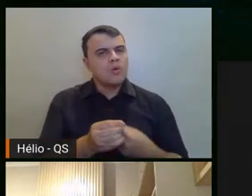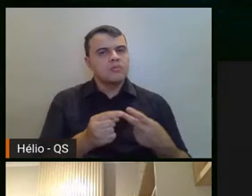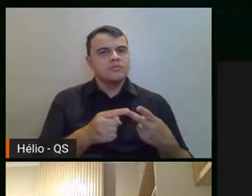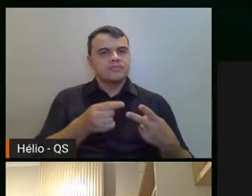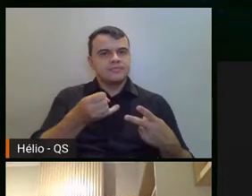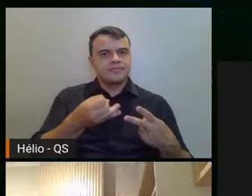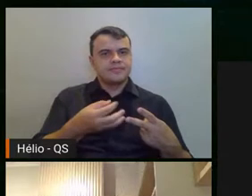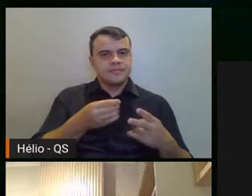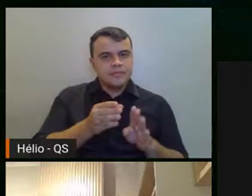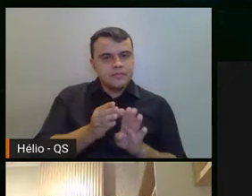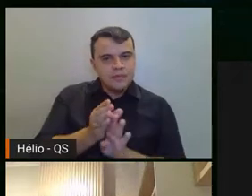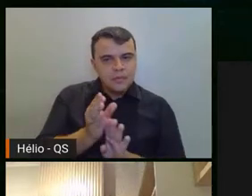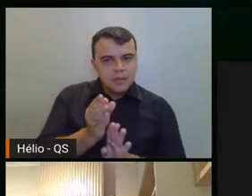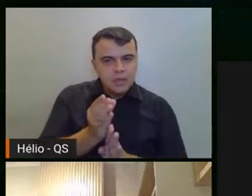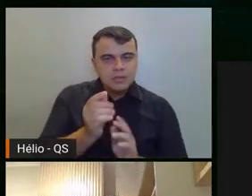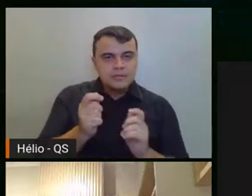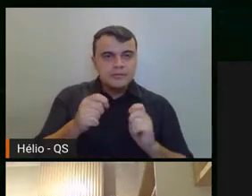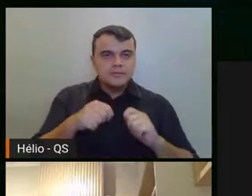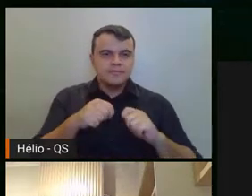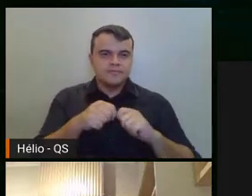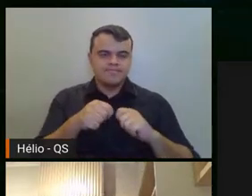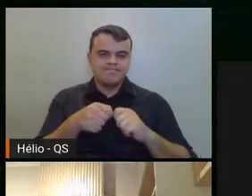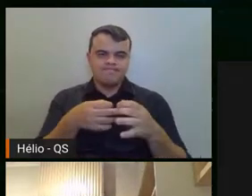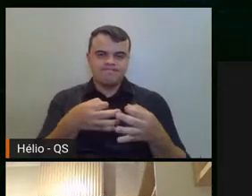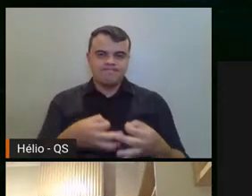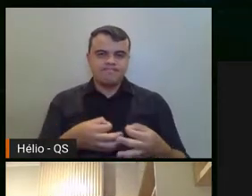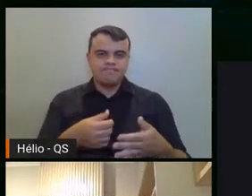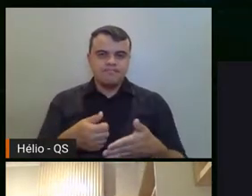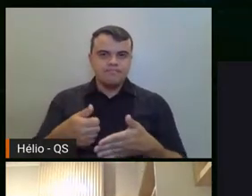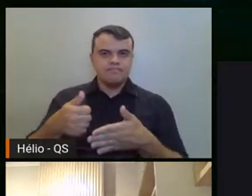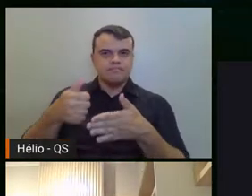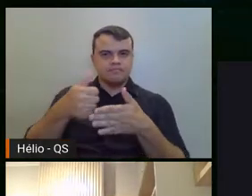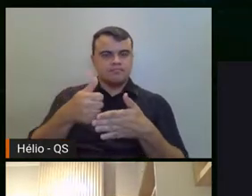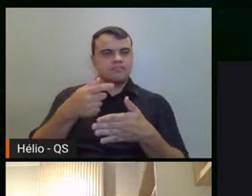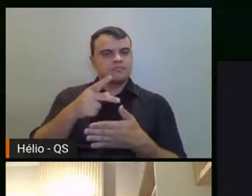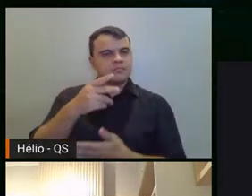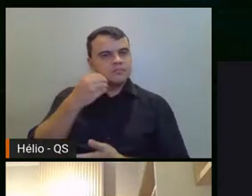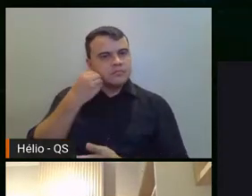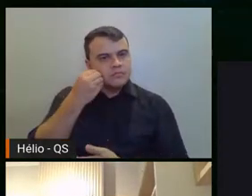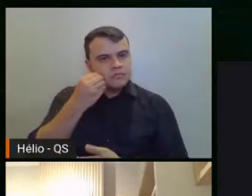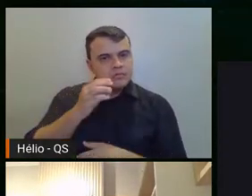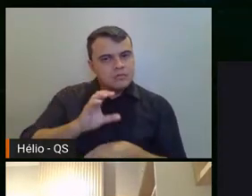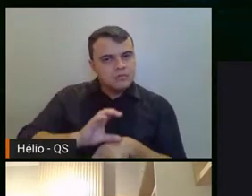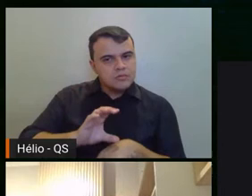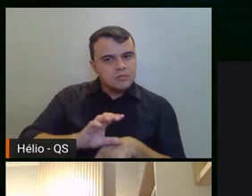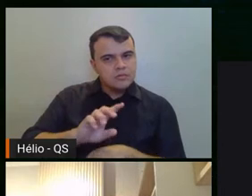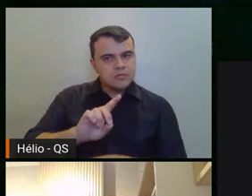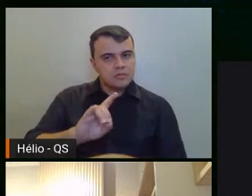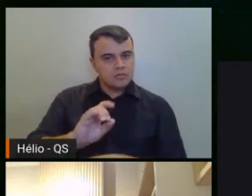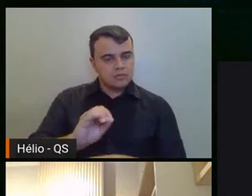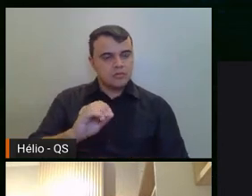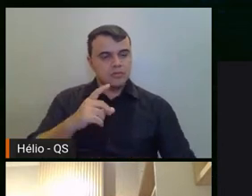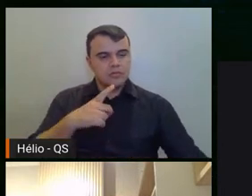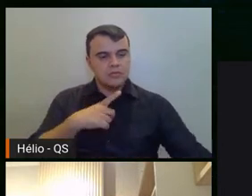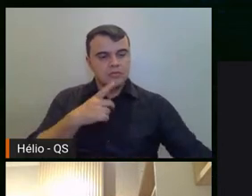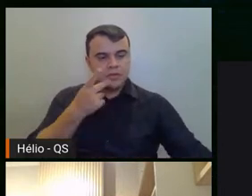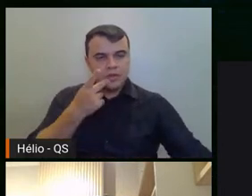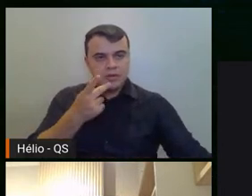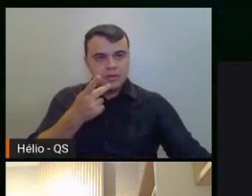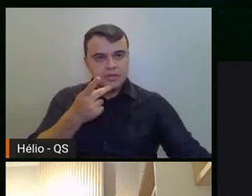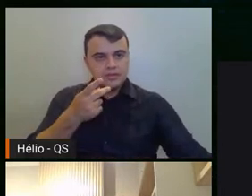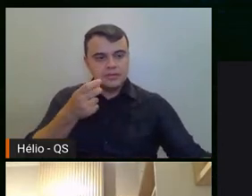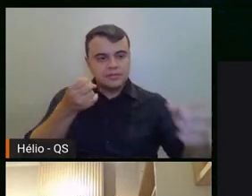algumas dicas de como vocês podem ser realmente protagonistas em uma experiência de bootcamp aqui dentro da dieiol que fala exatamente